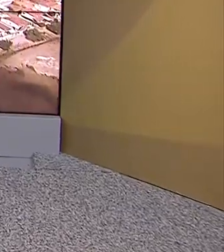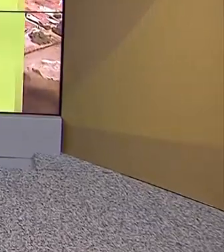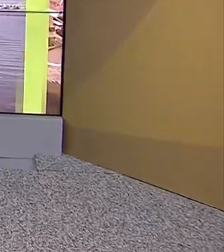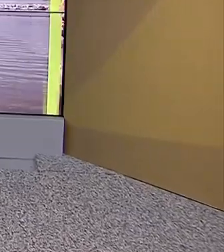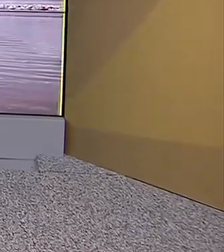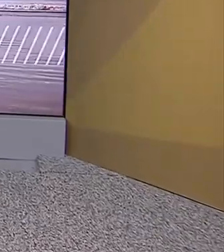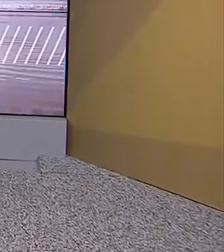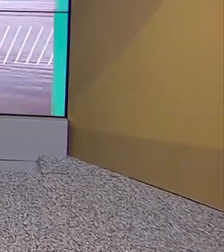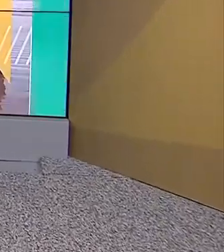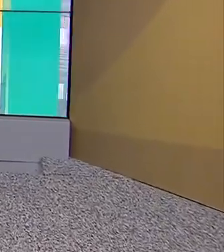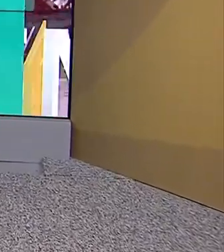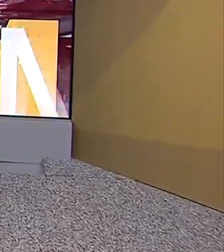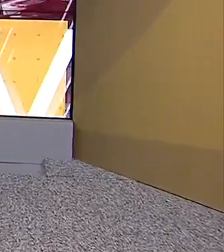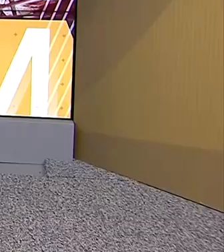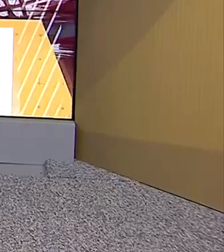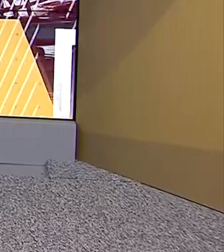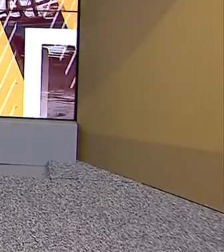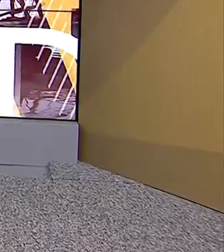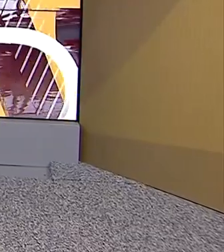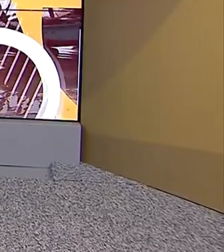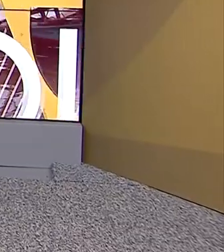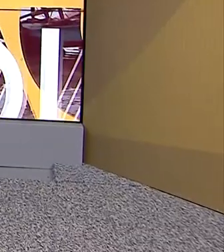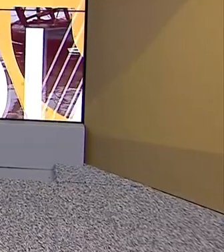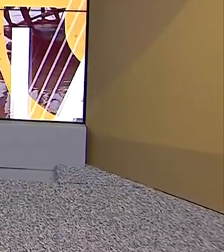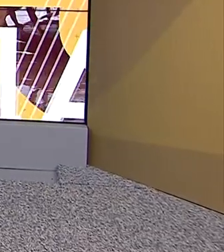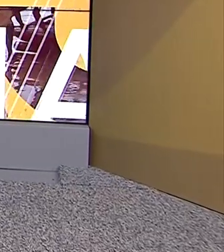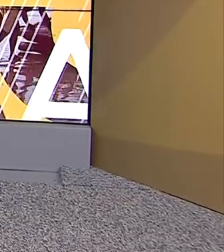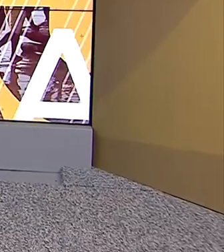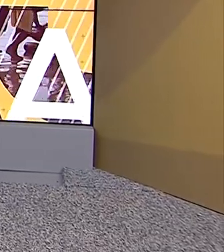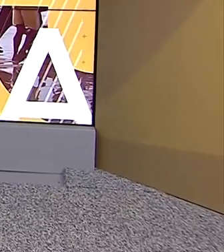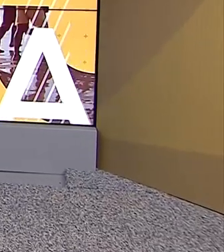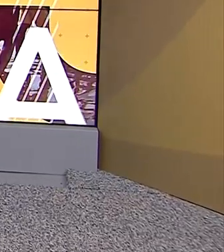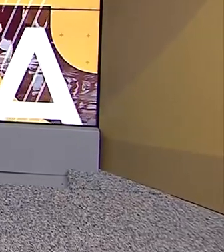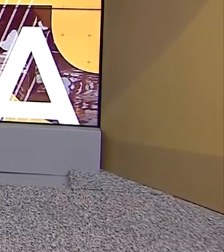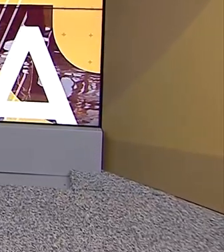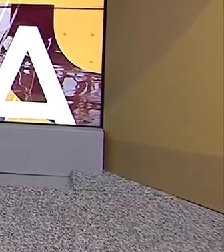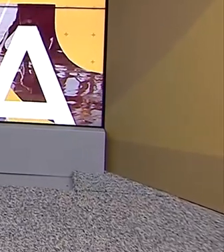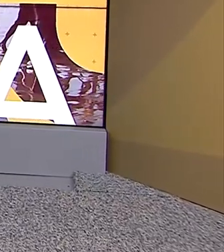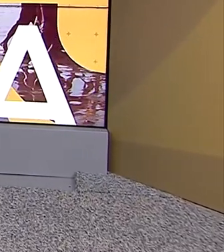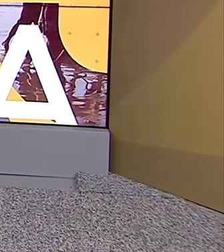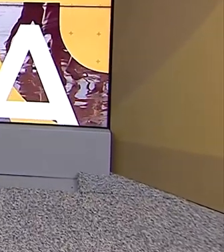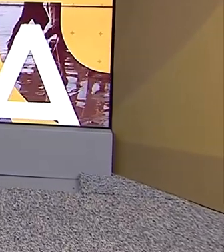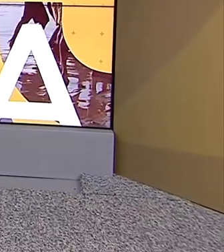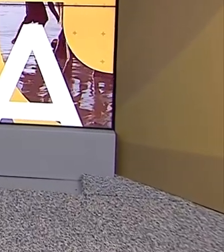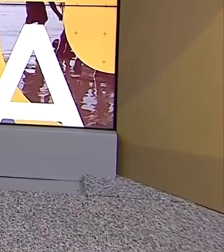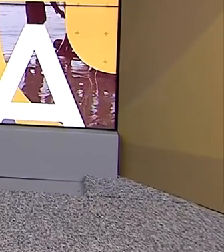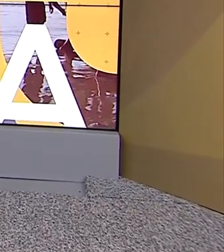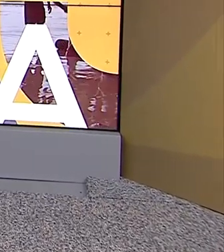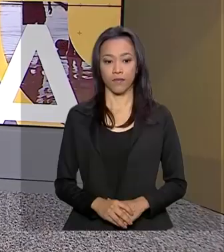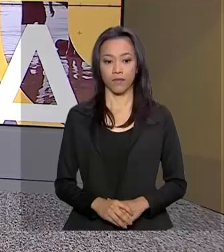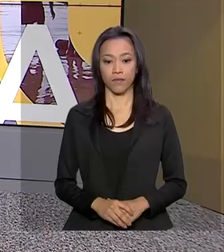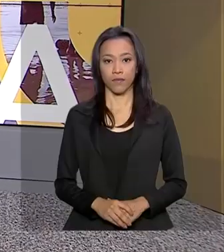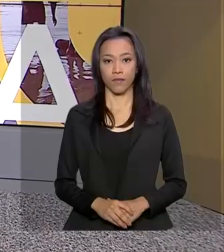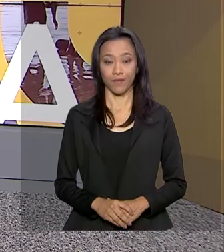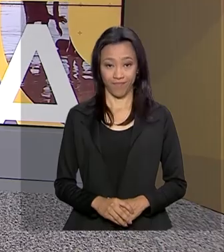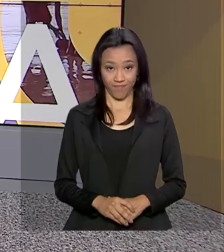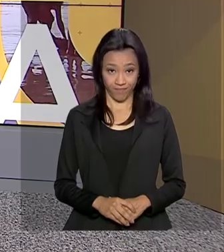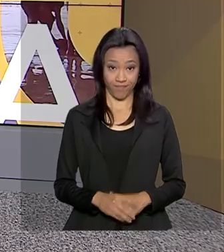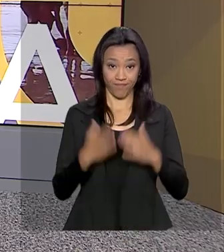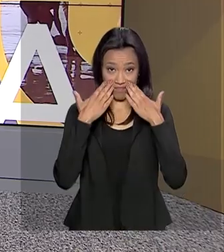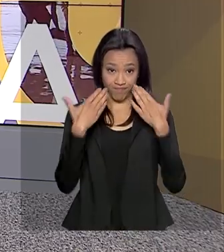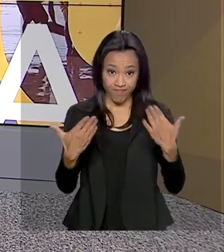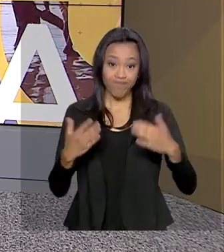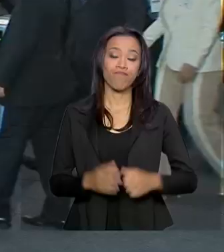olá bom dia hoje é terça-feira 24 de setembro veja agora os destaques desta edição do brasil em